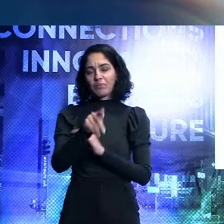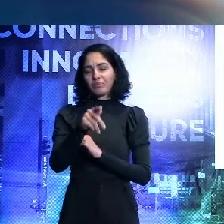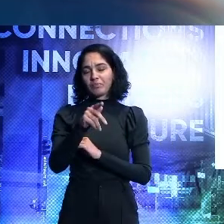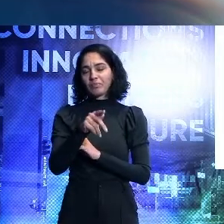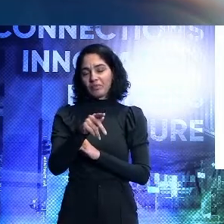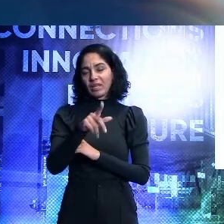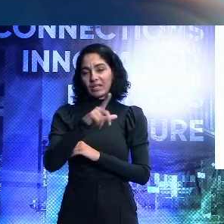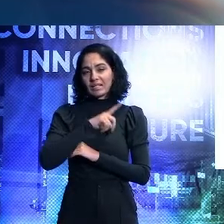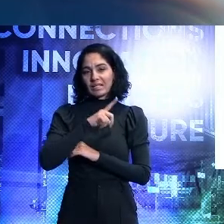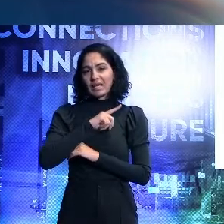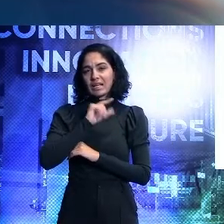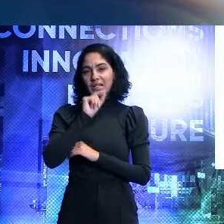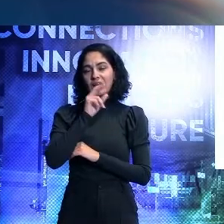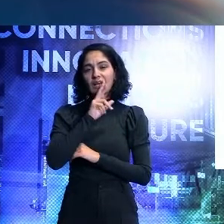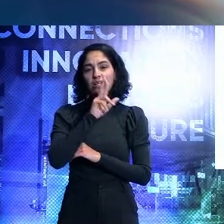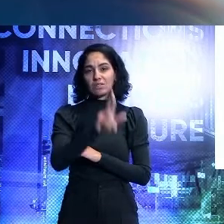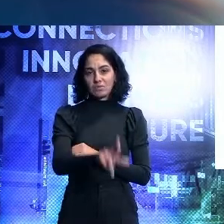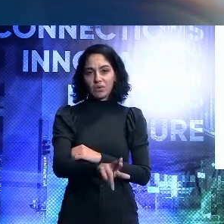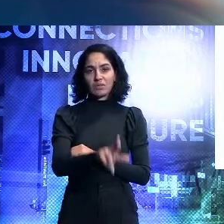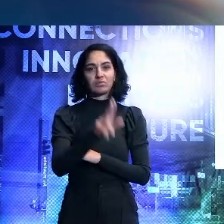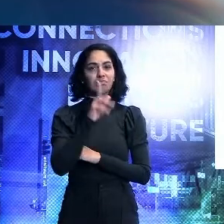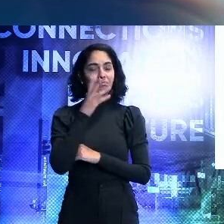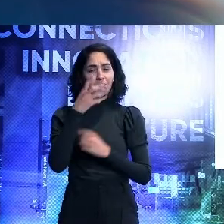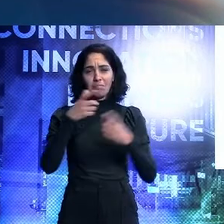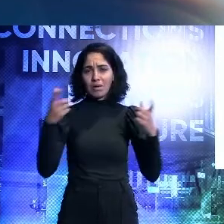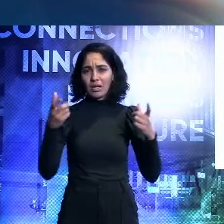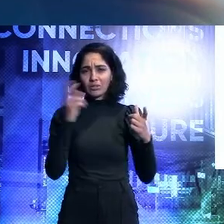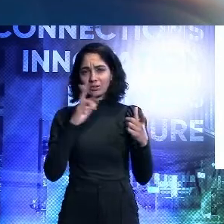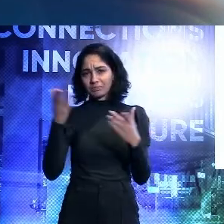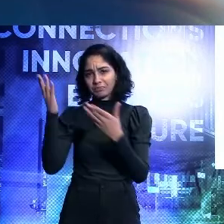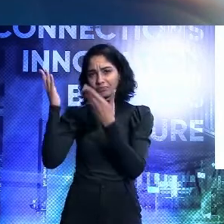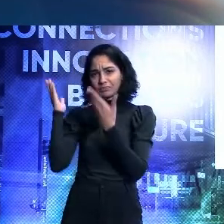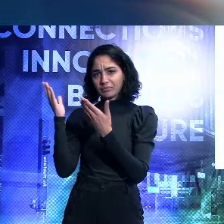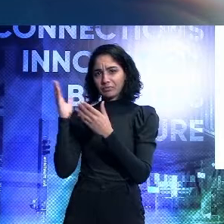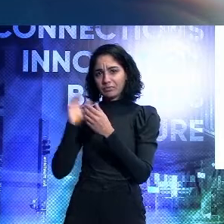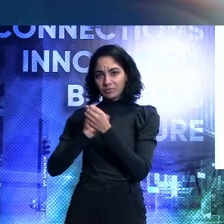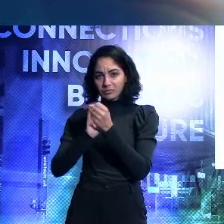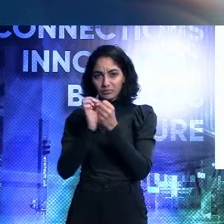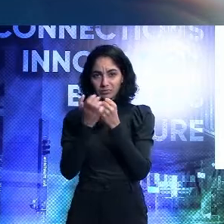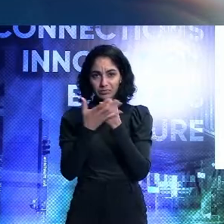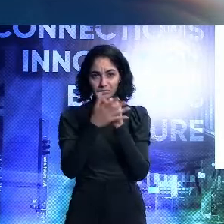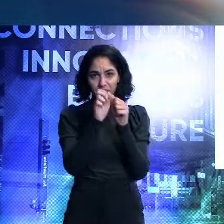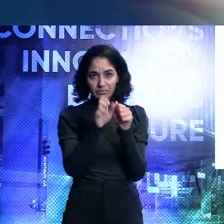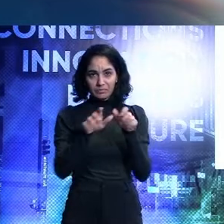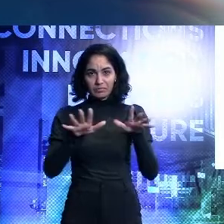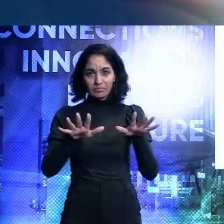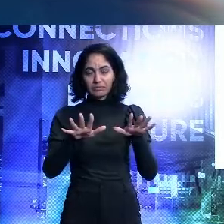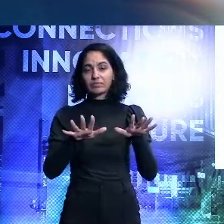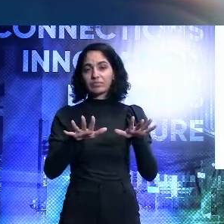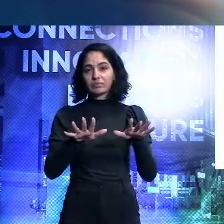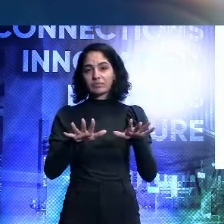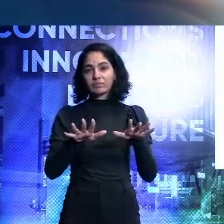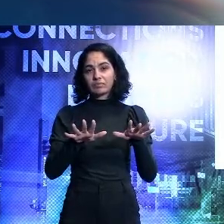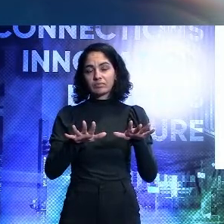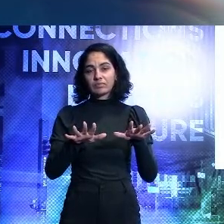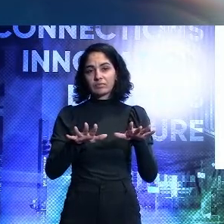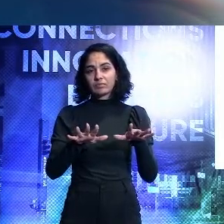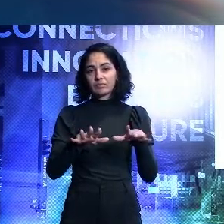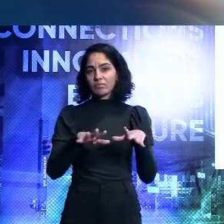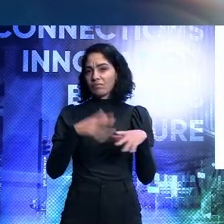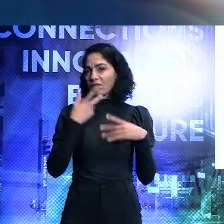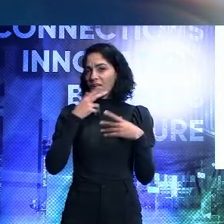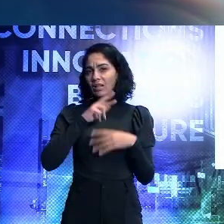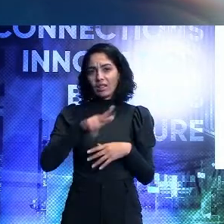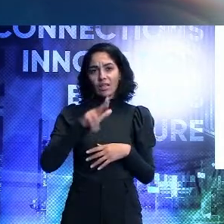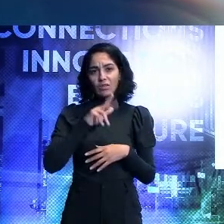maioria, a resposta vai ser essa daqui, ó. O coronavírus. Não foi o CEO, o CIO, o diretor de inovação,